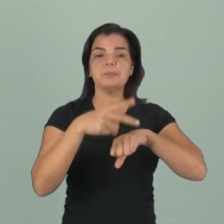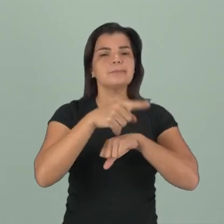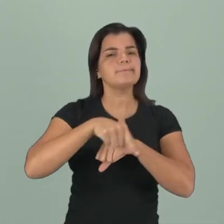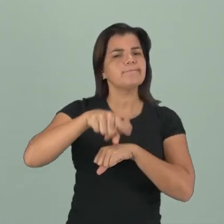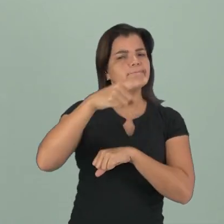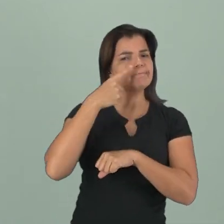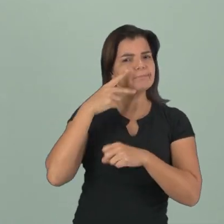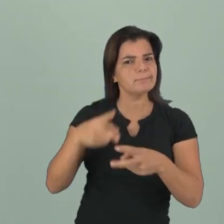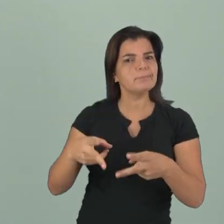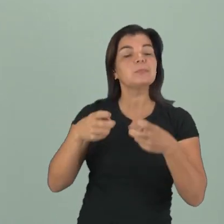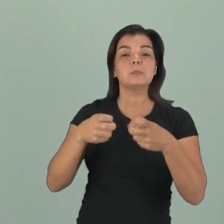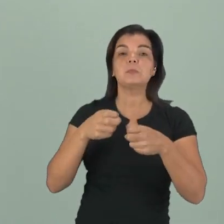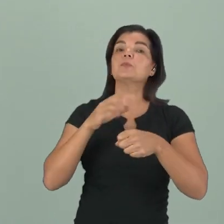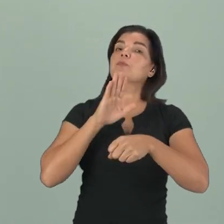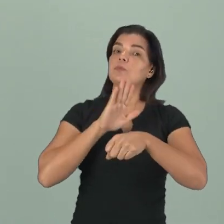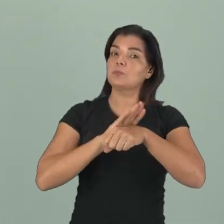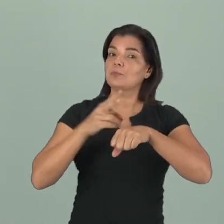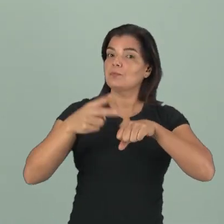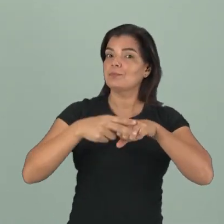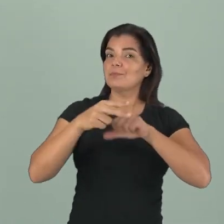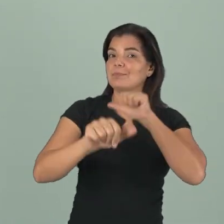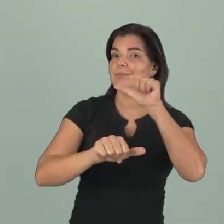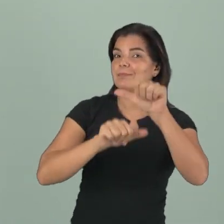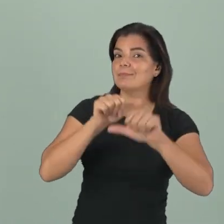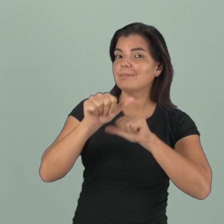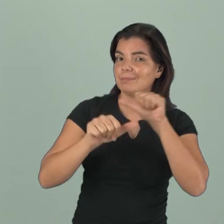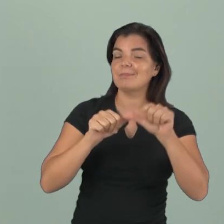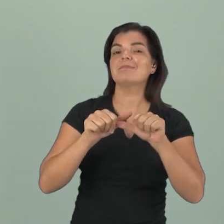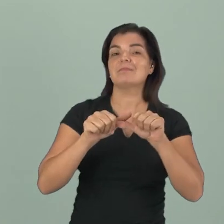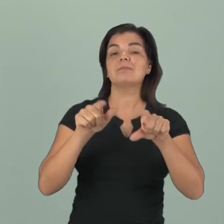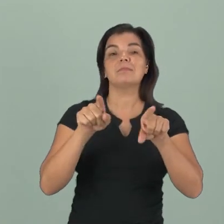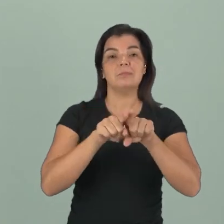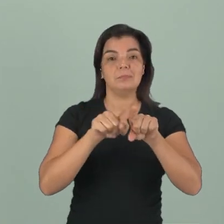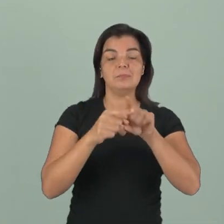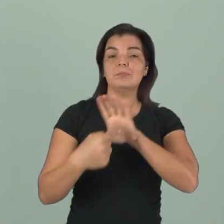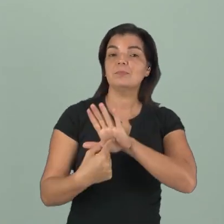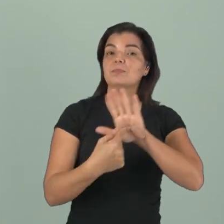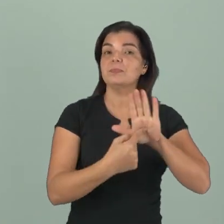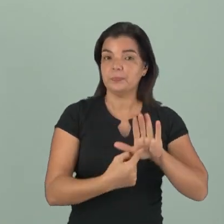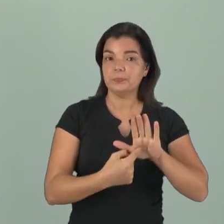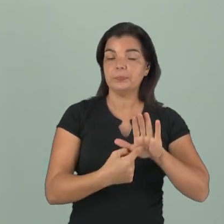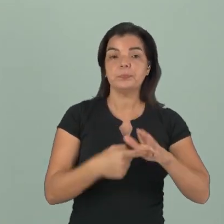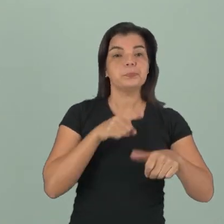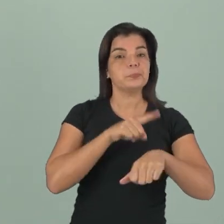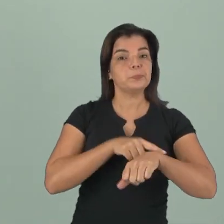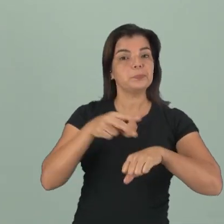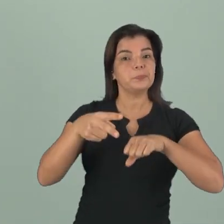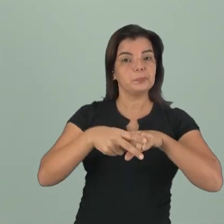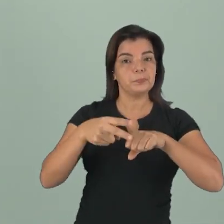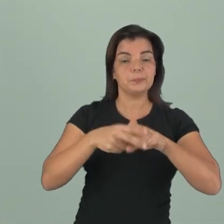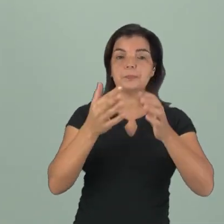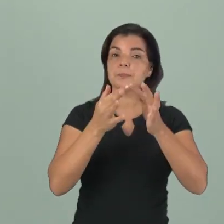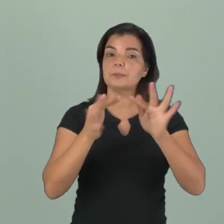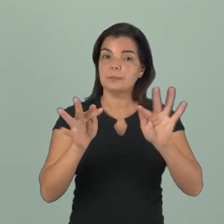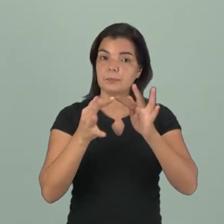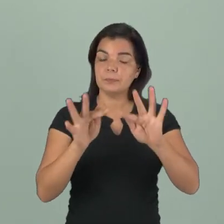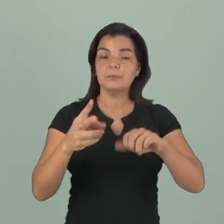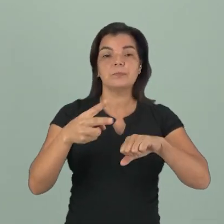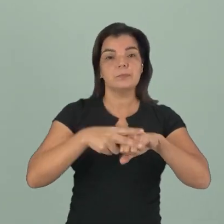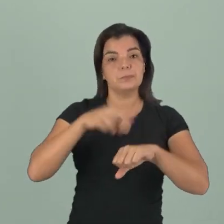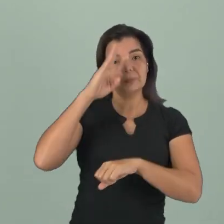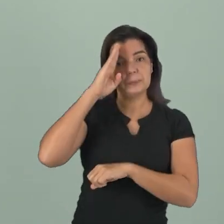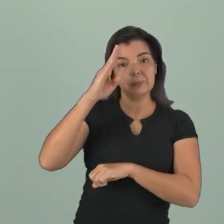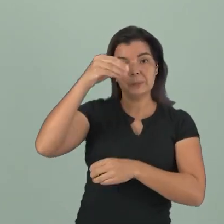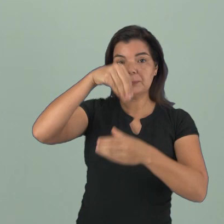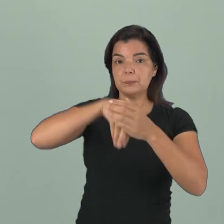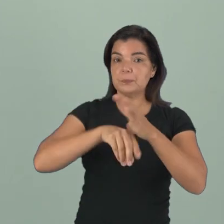vão ver que esse verbo auxiliar vai mudar. Então, esse verbo auxiliar é um indicativo do tempo verbal da sua frase, do seu verbo